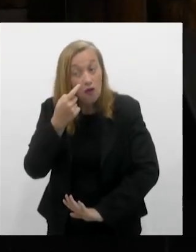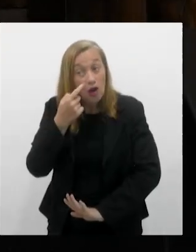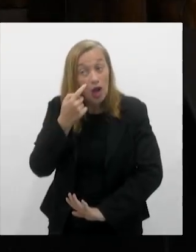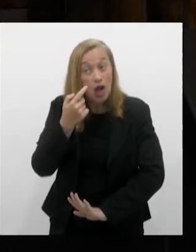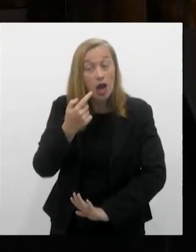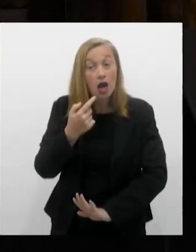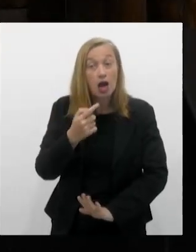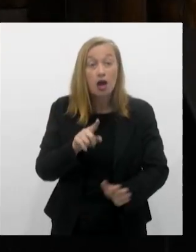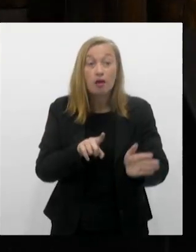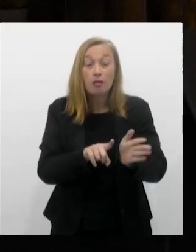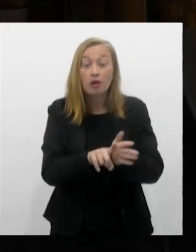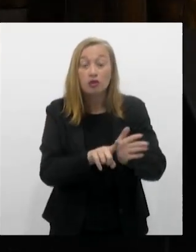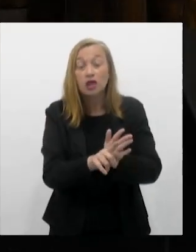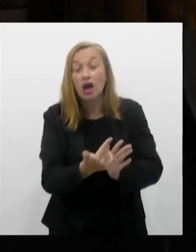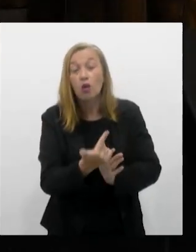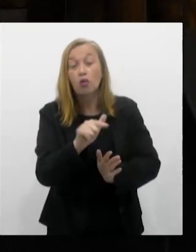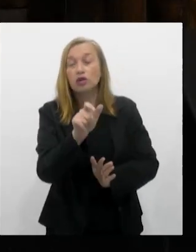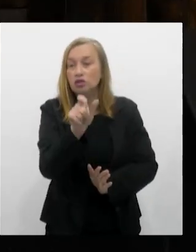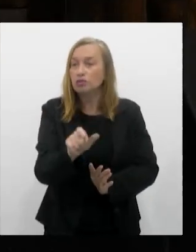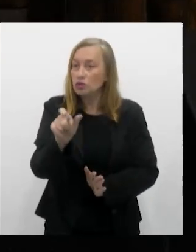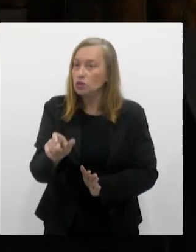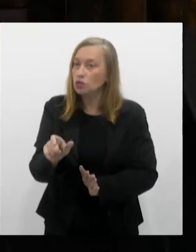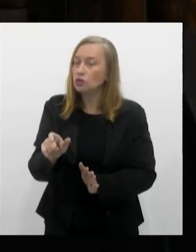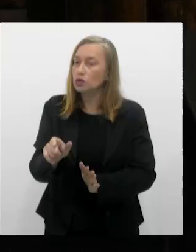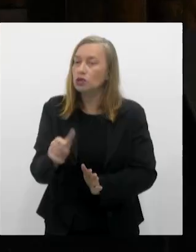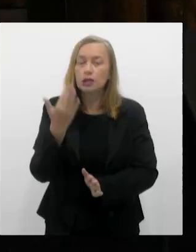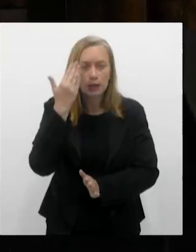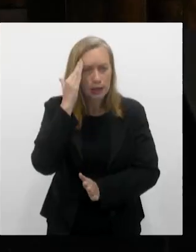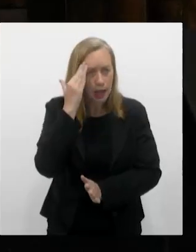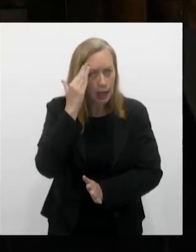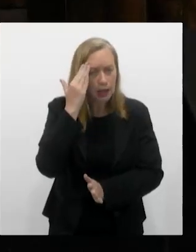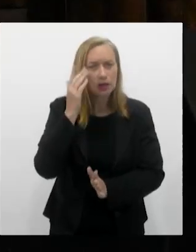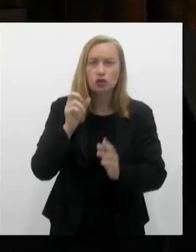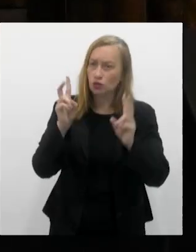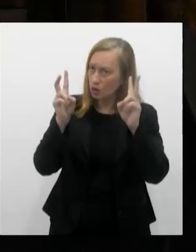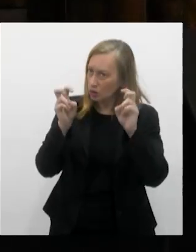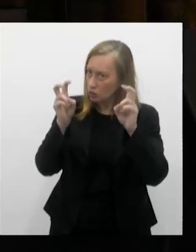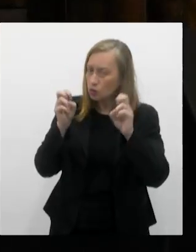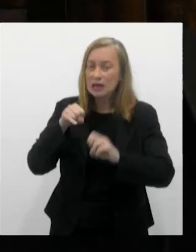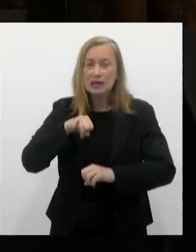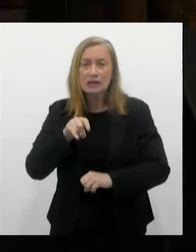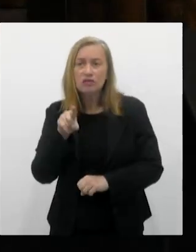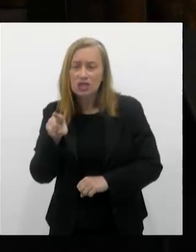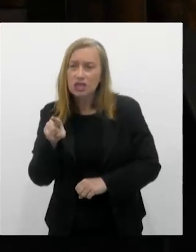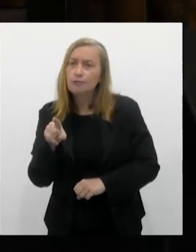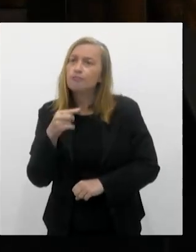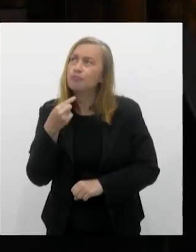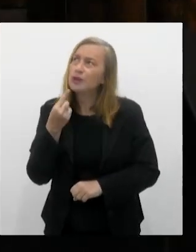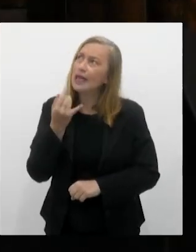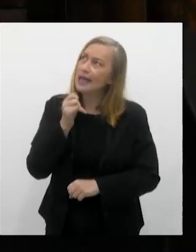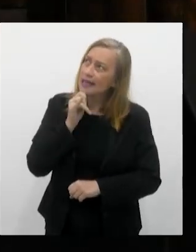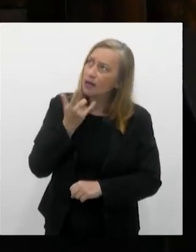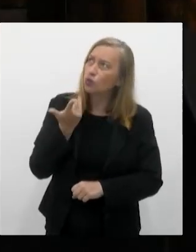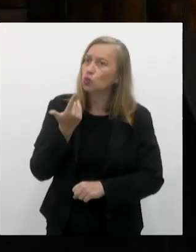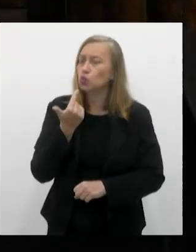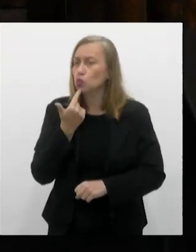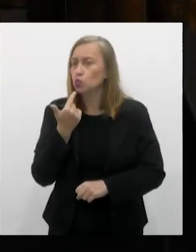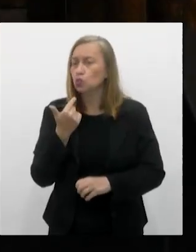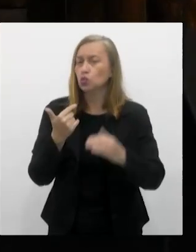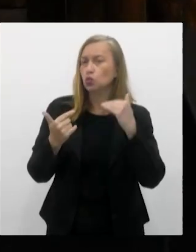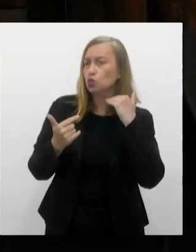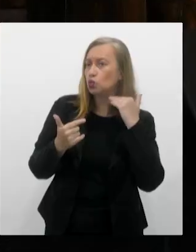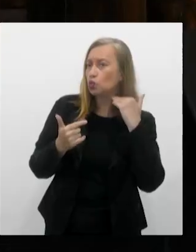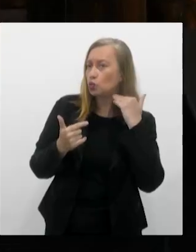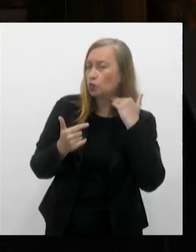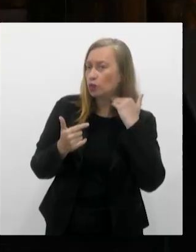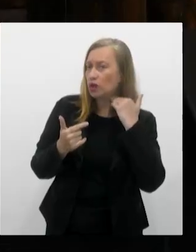outros investimentos possíveis. Se você for aqui, por exemplo, no banco que está